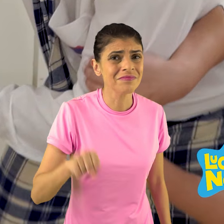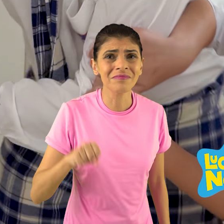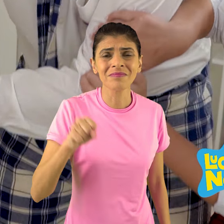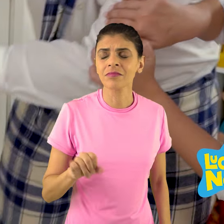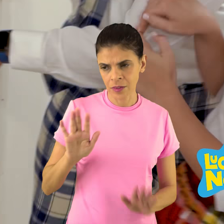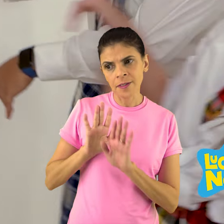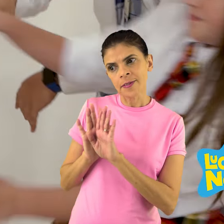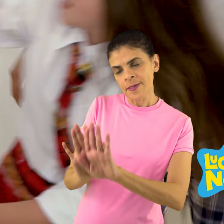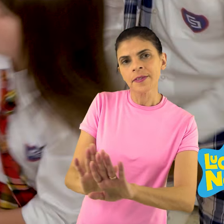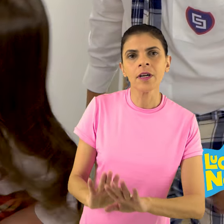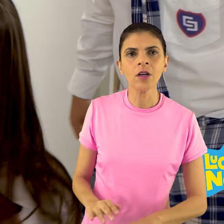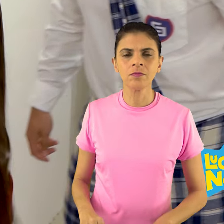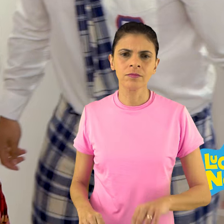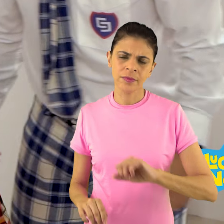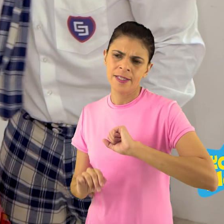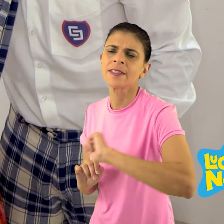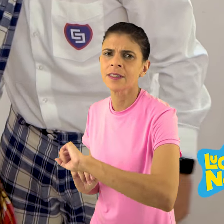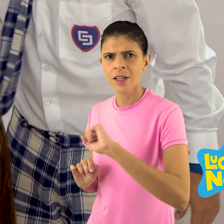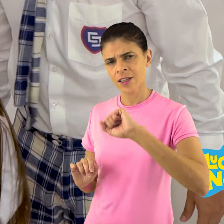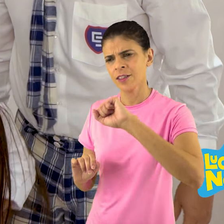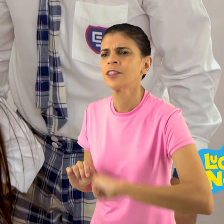Dá licença!